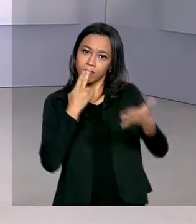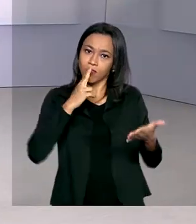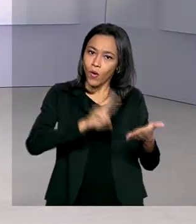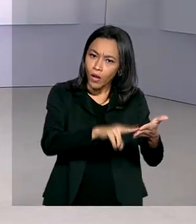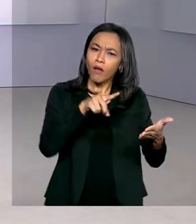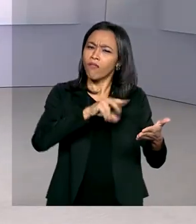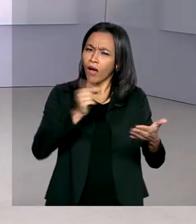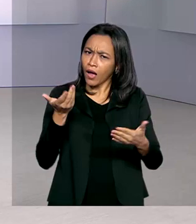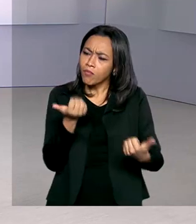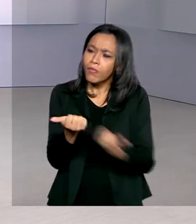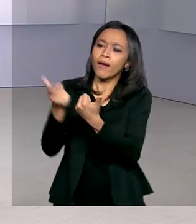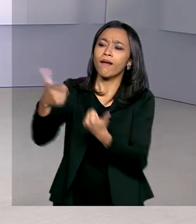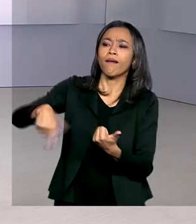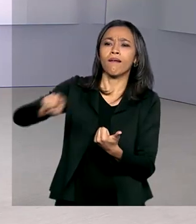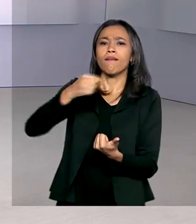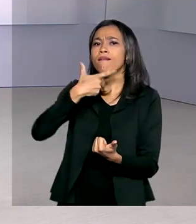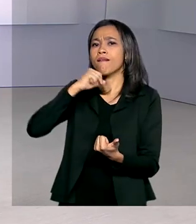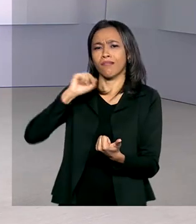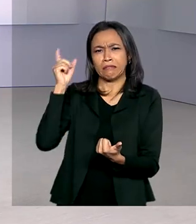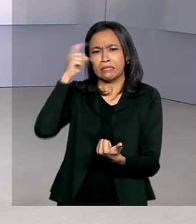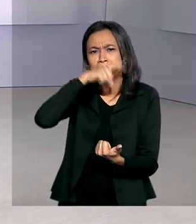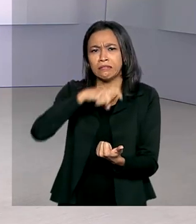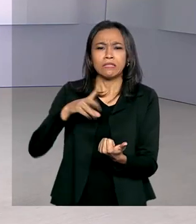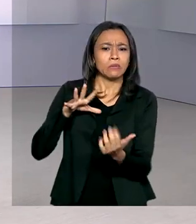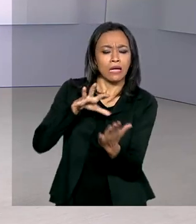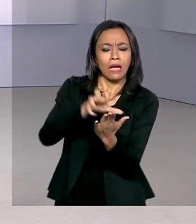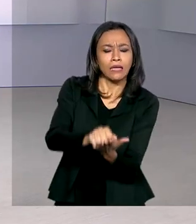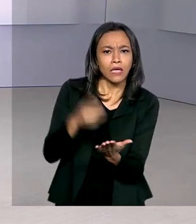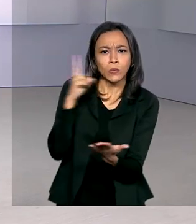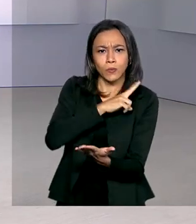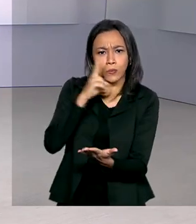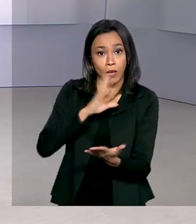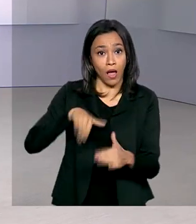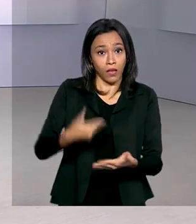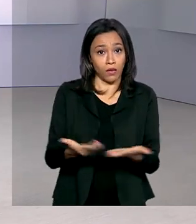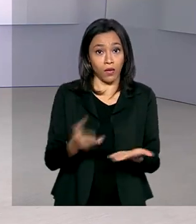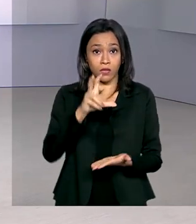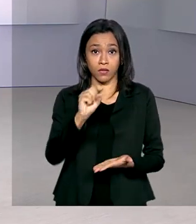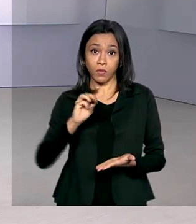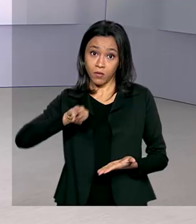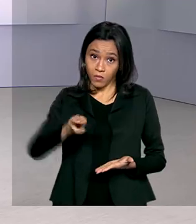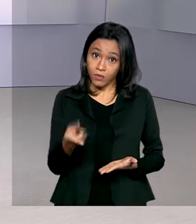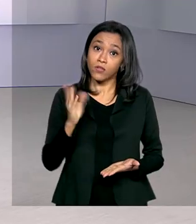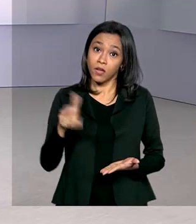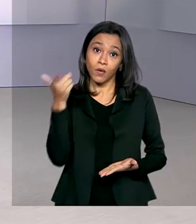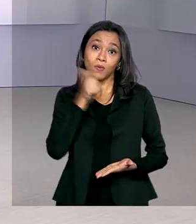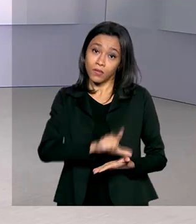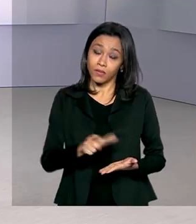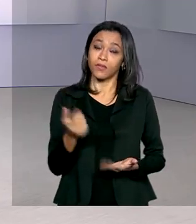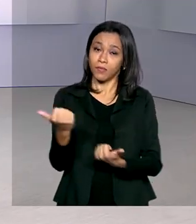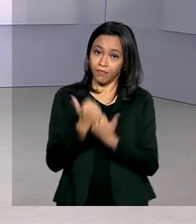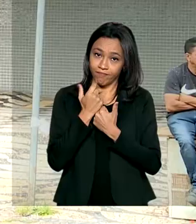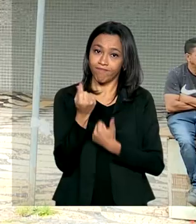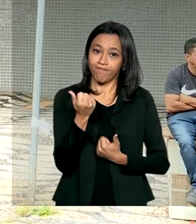dificuldades no Cadastro do Auxílio Emergencial. Até agora, 50 milhões de brasileiros tiveram acesso ao benefício.